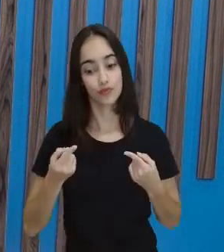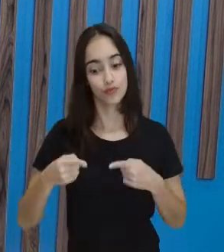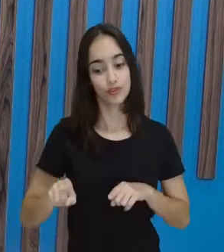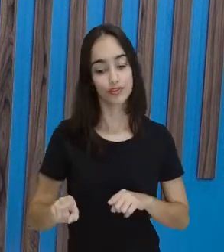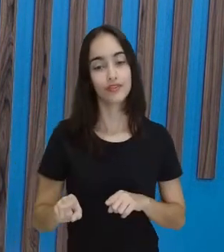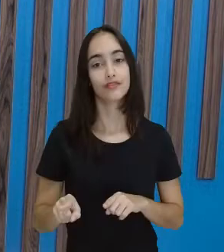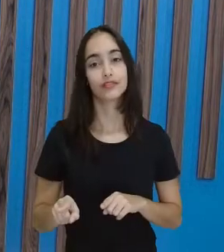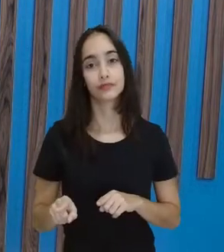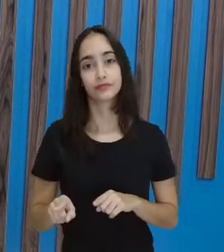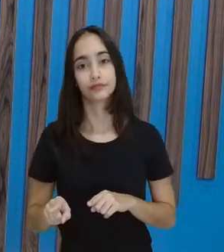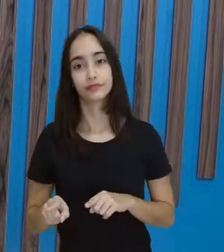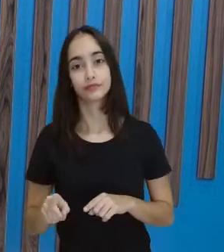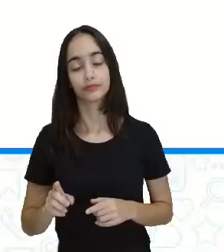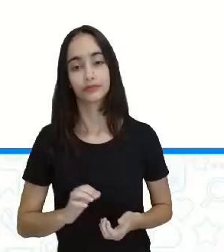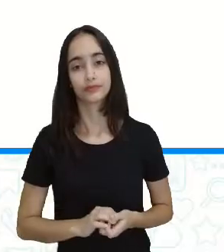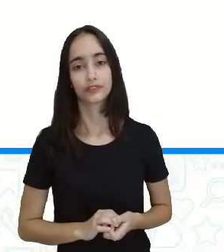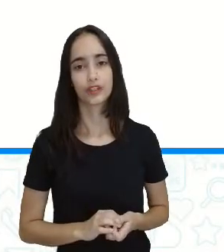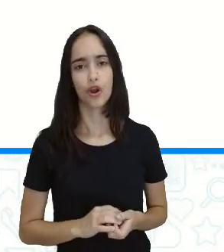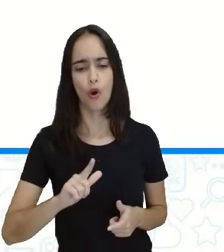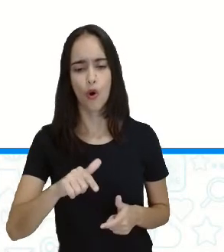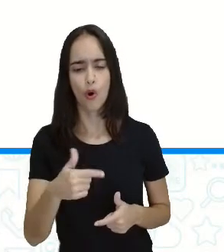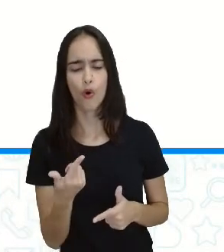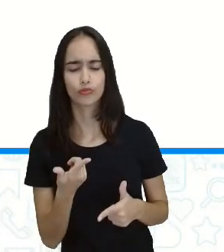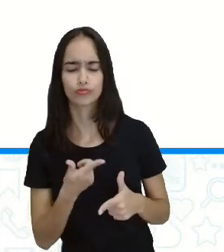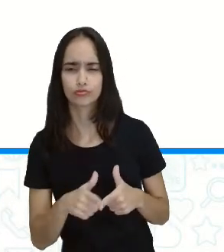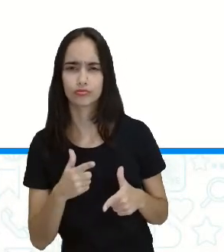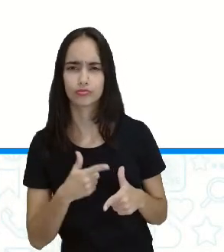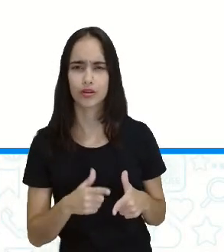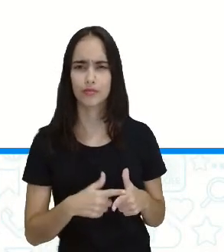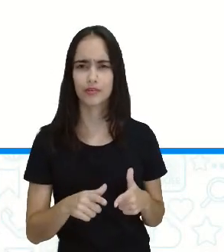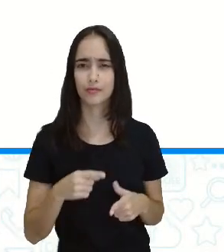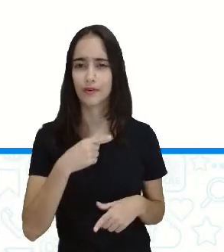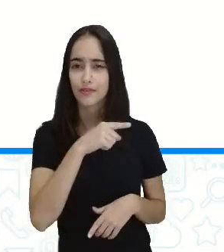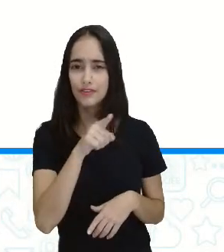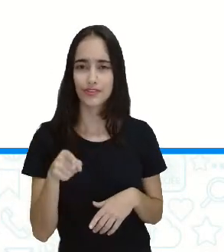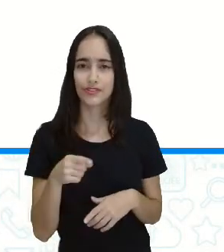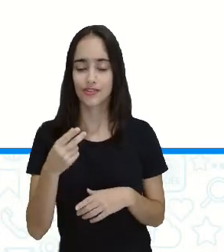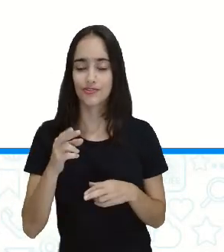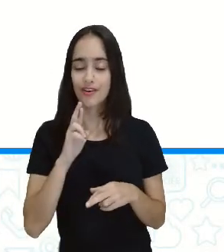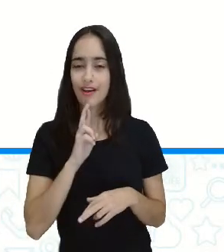outro probleminha e quero ver vocês respondendo aí no chat. Será que no Alan,